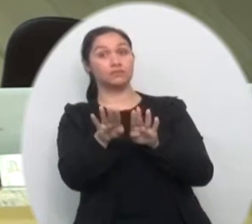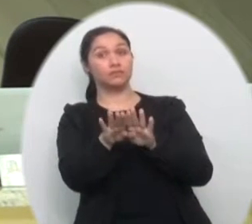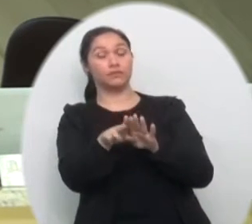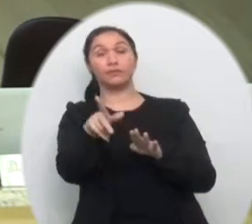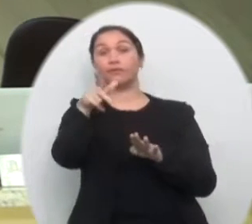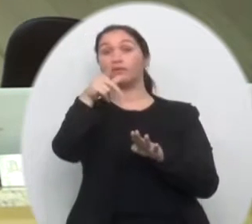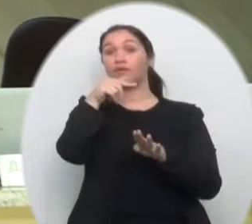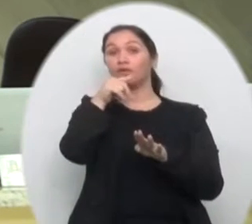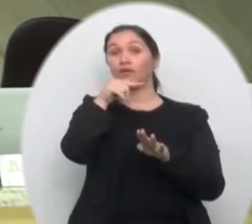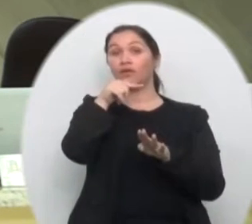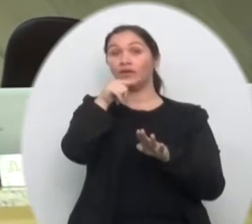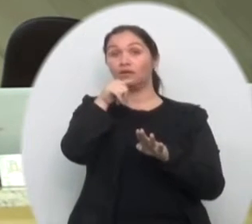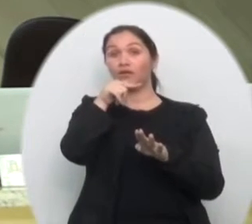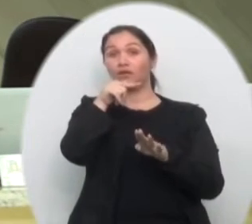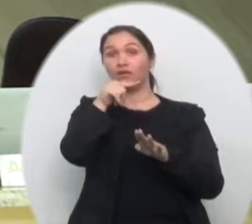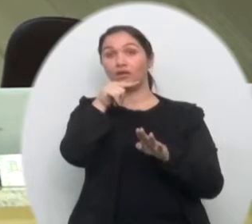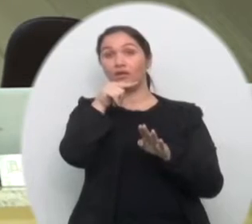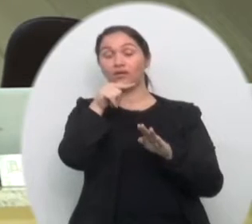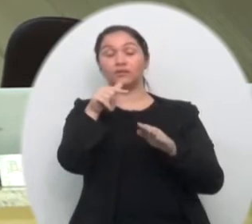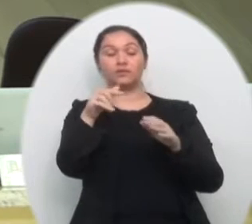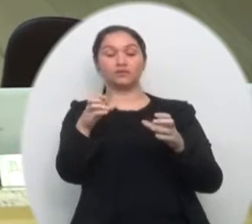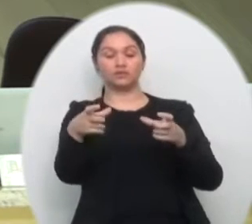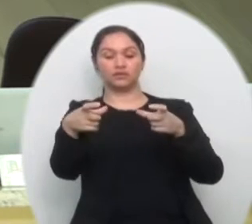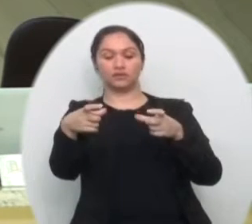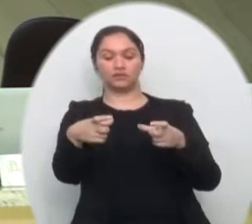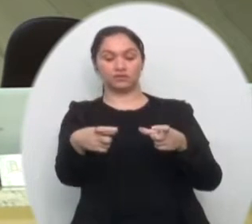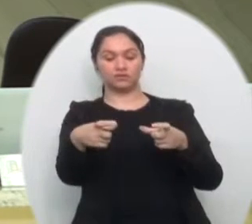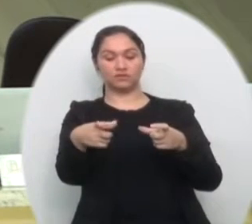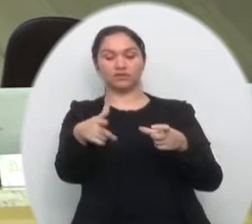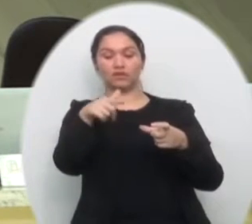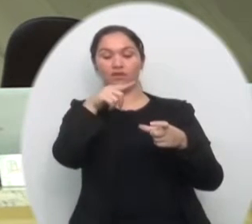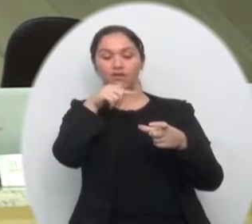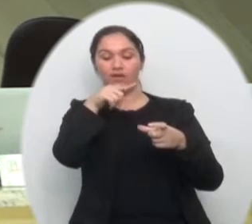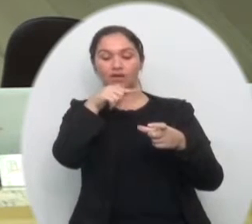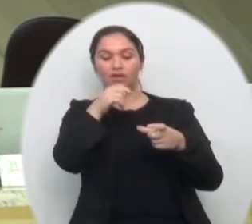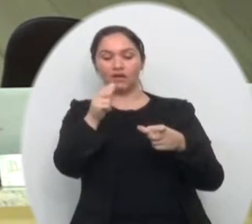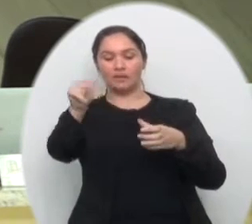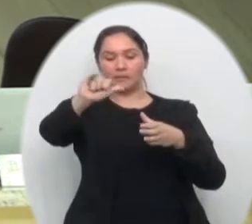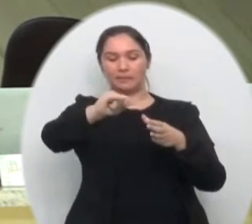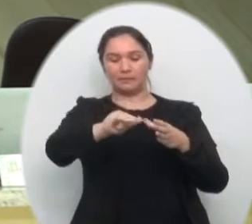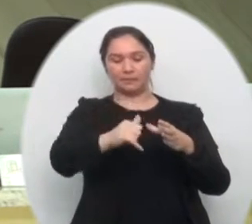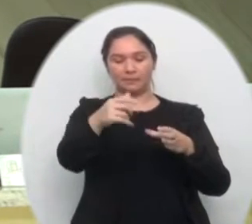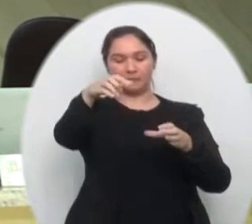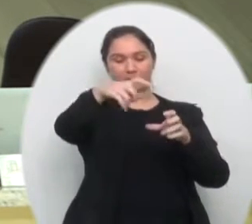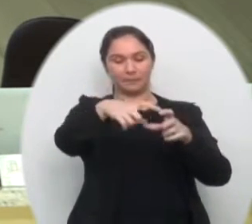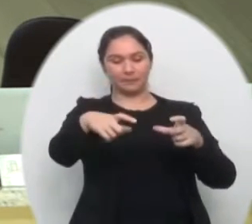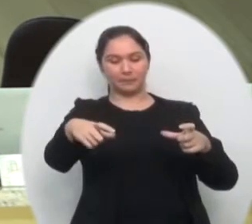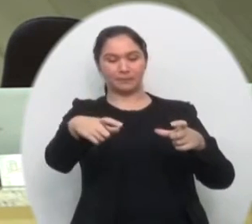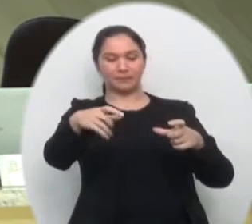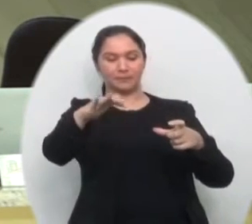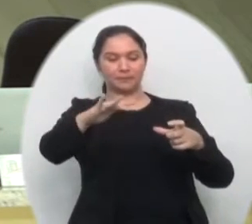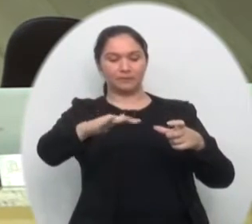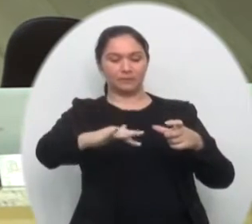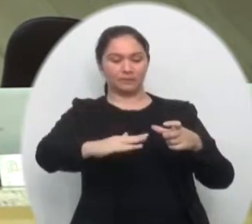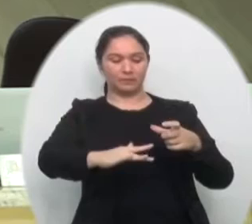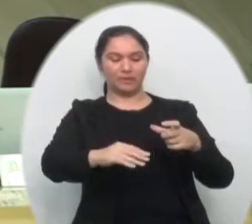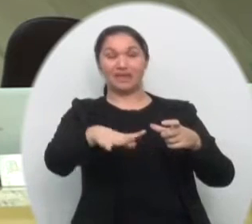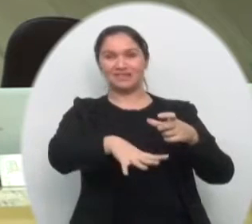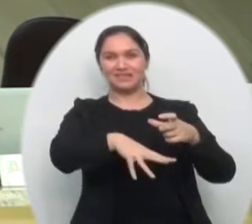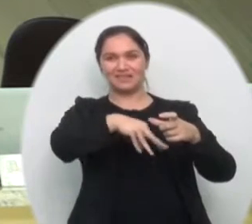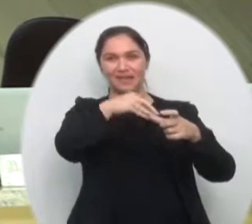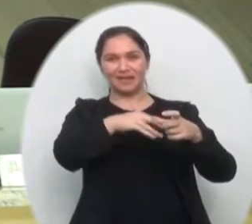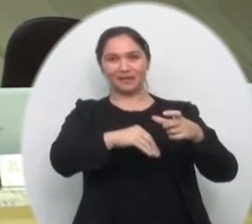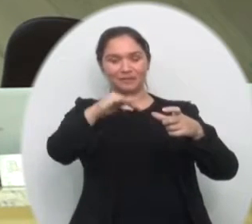podem ver. Por que ele está filtrando? O terceiro açude não tem tratamento, não tem a lona. Então, a vertente de água que existe